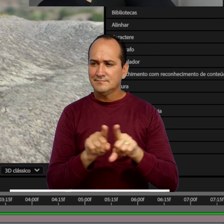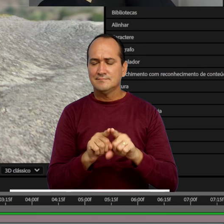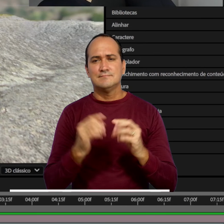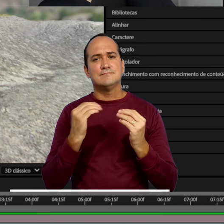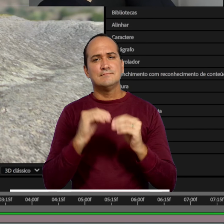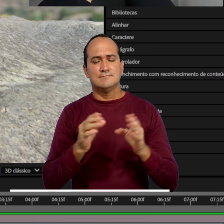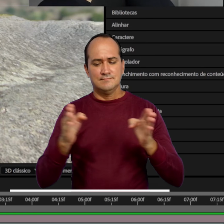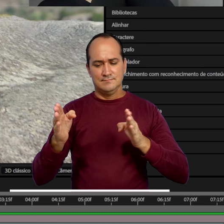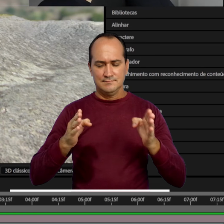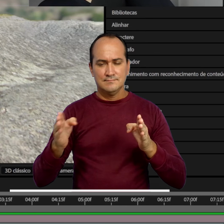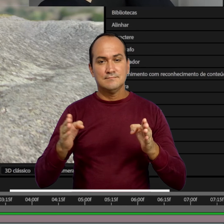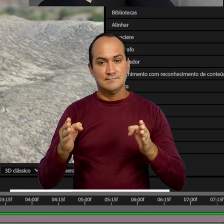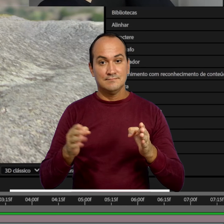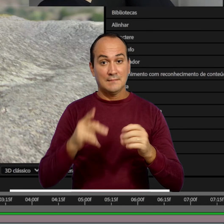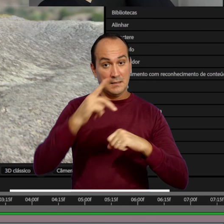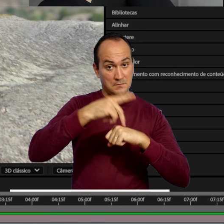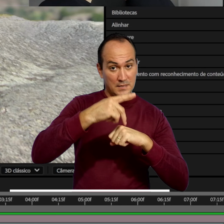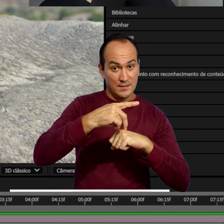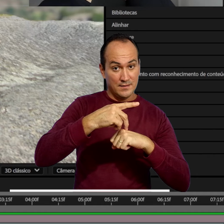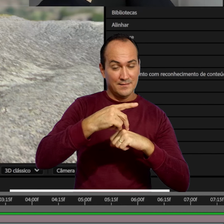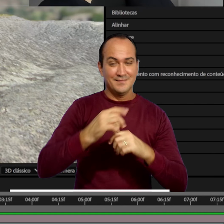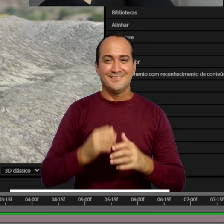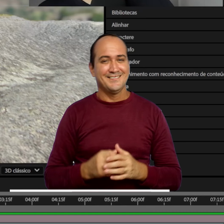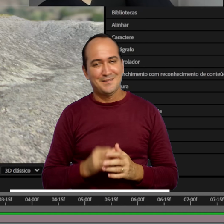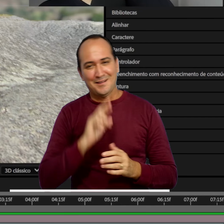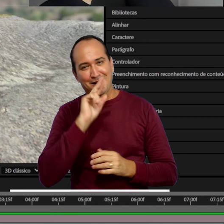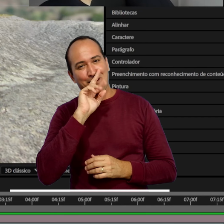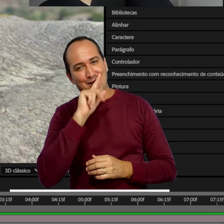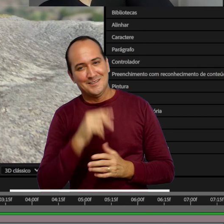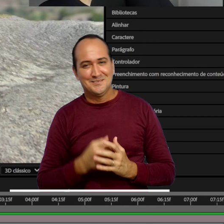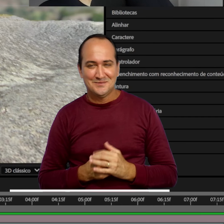vou aplicar ela entre a pedra,